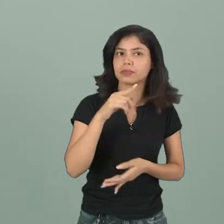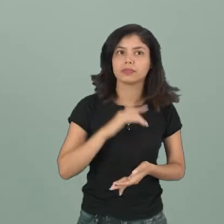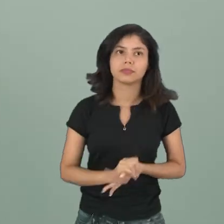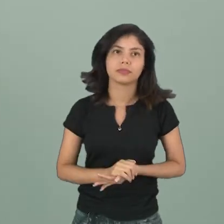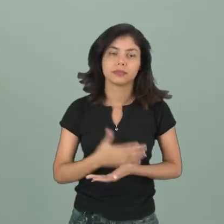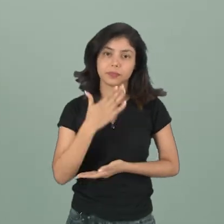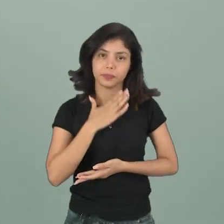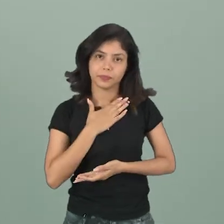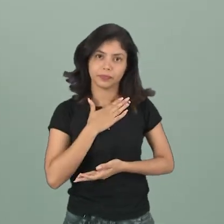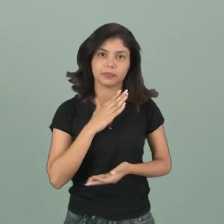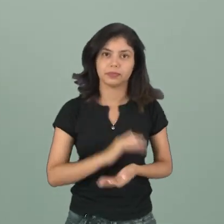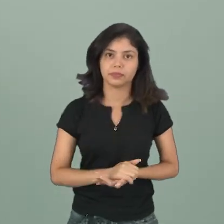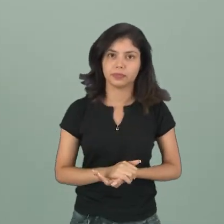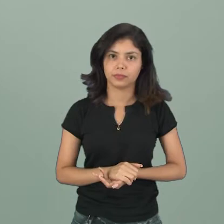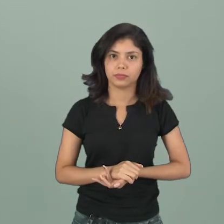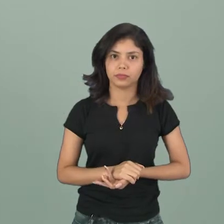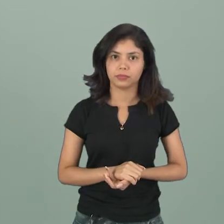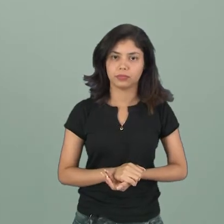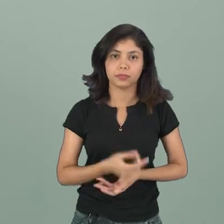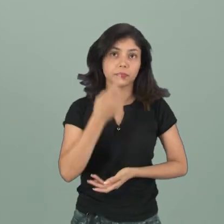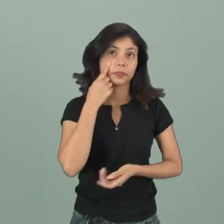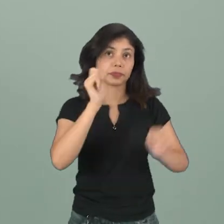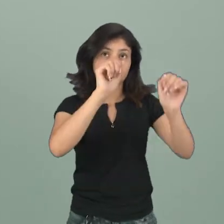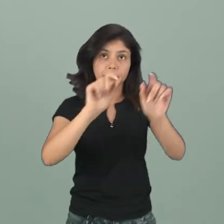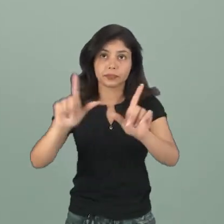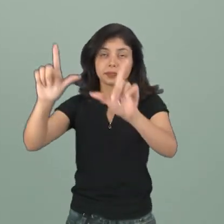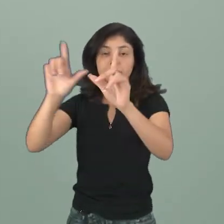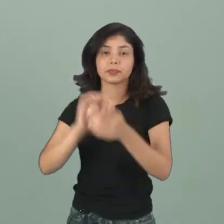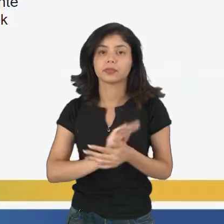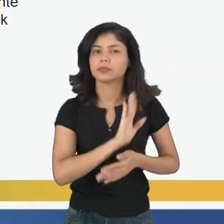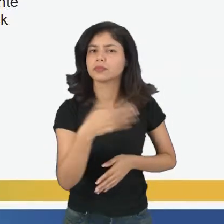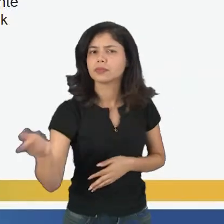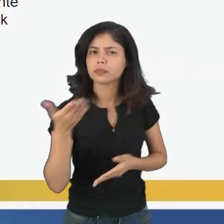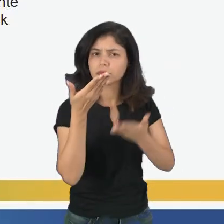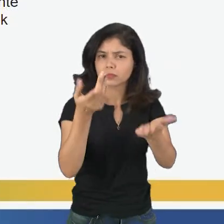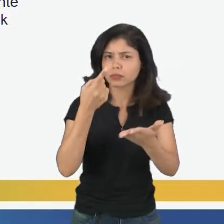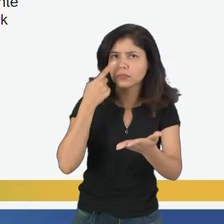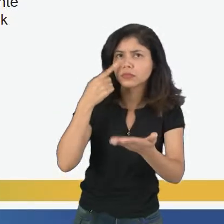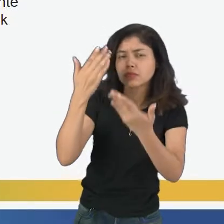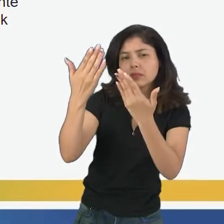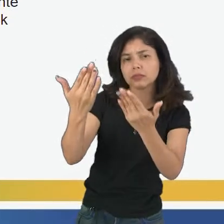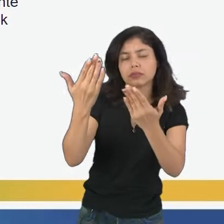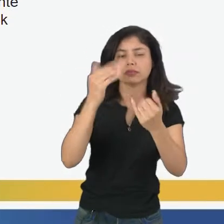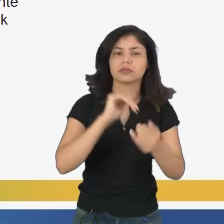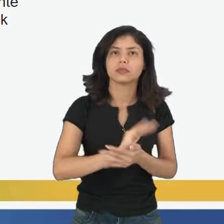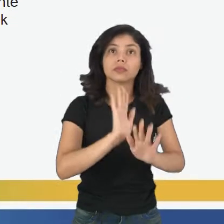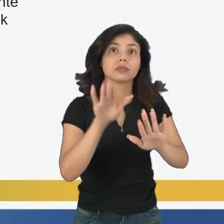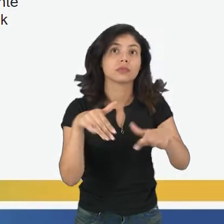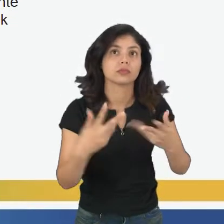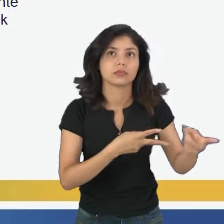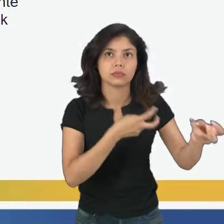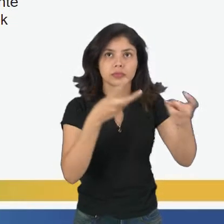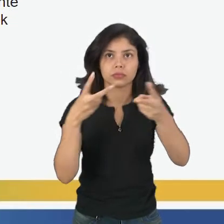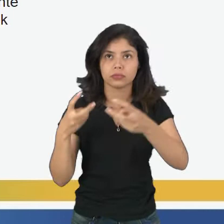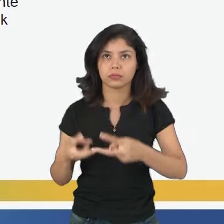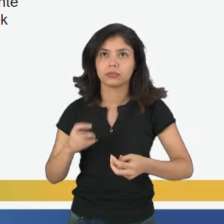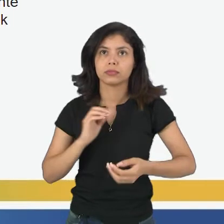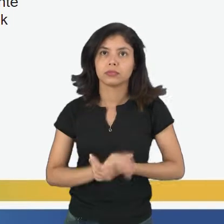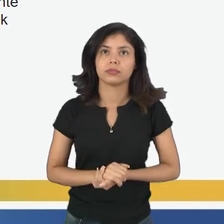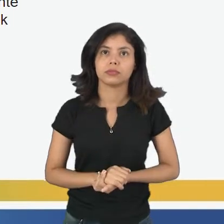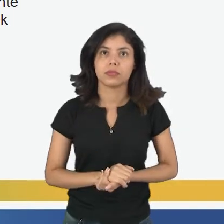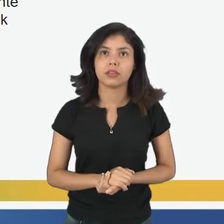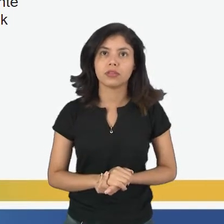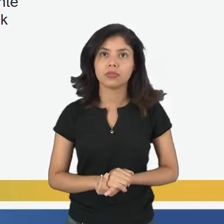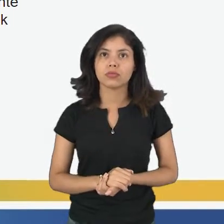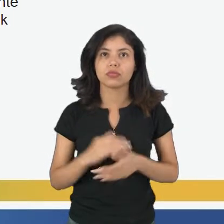eu. Olha só para essa imagem que está na tela. Quando você olha para ela, qual é a percepção que você tem? O